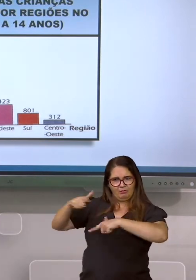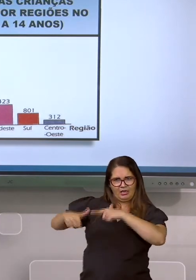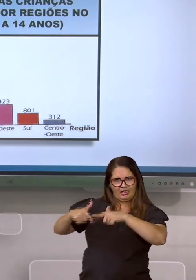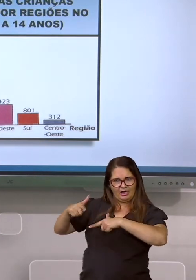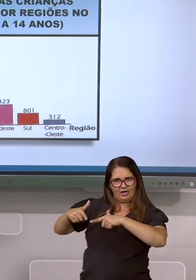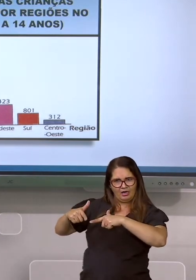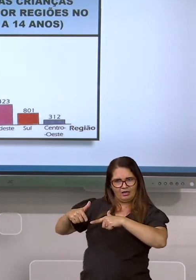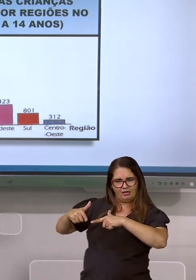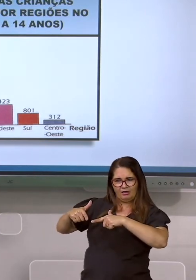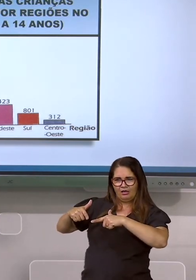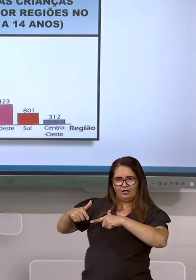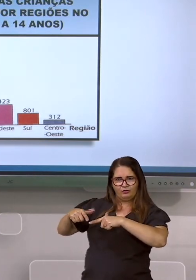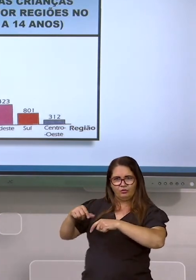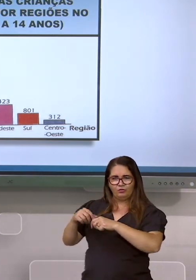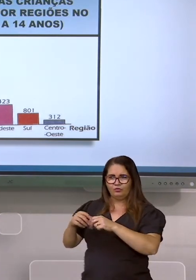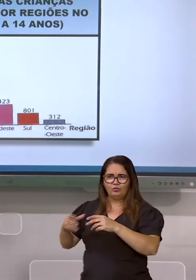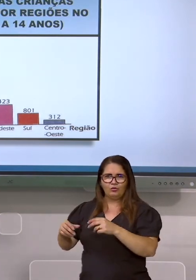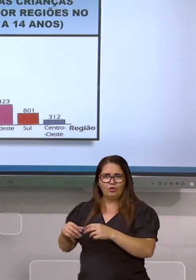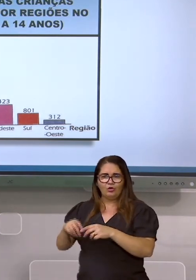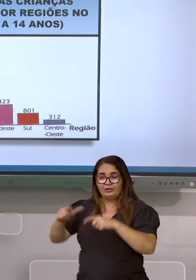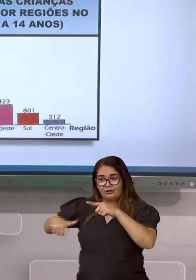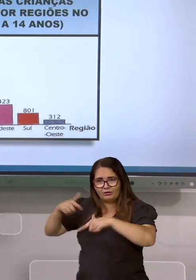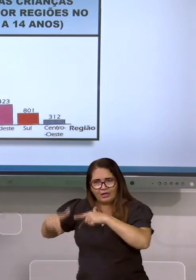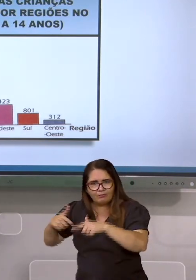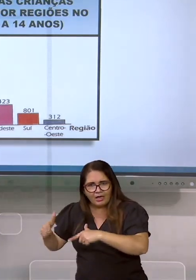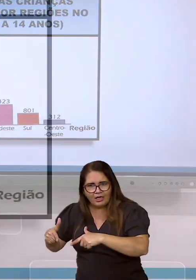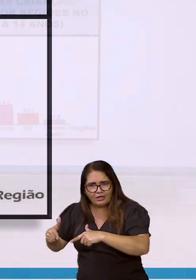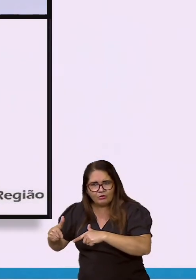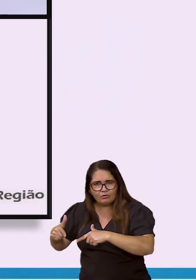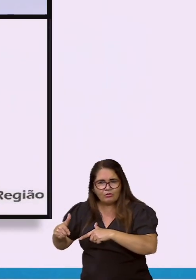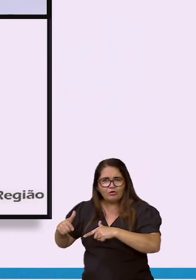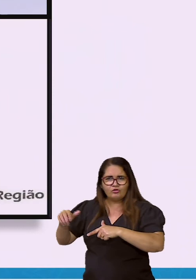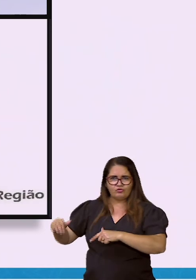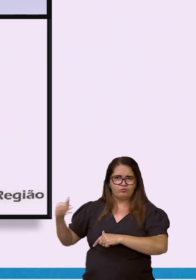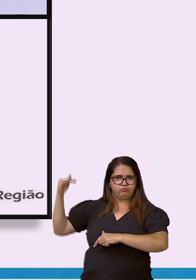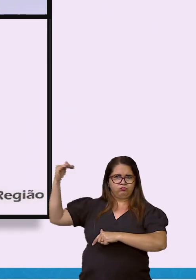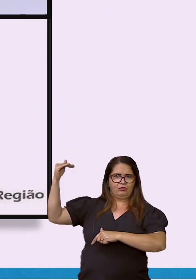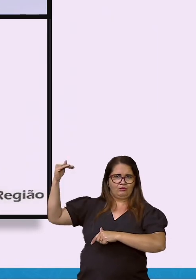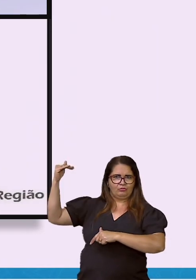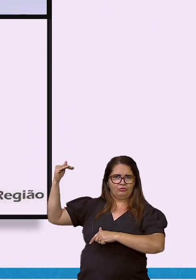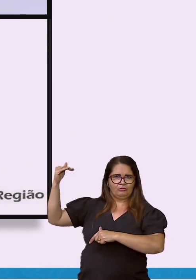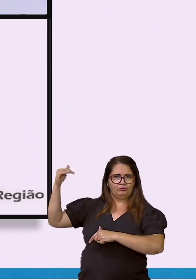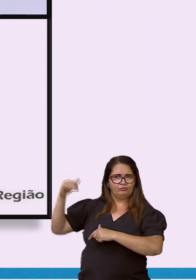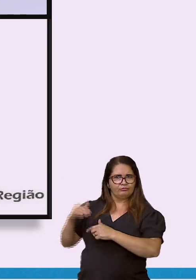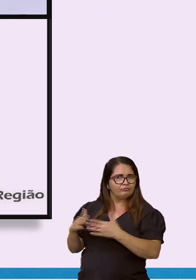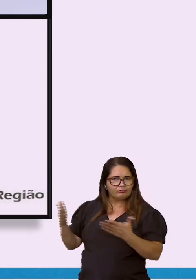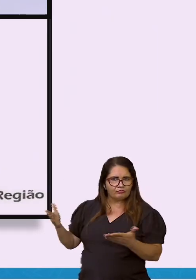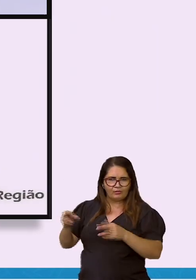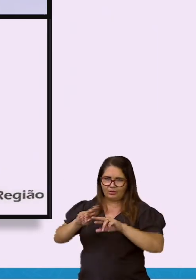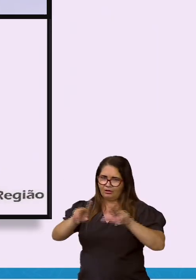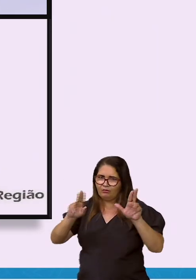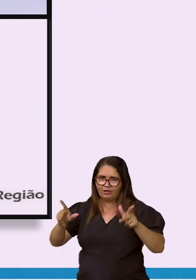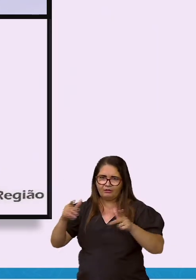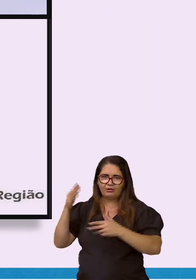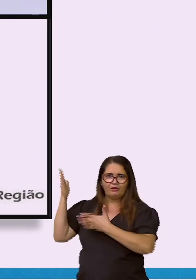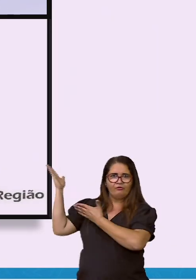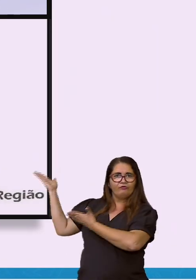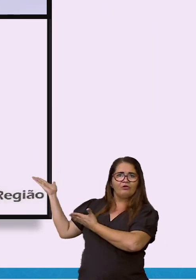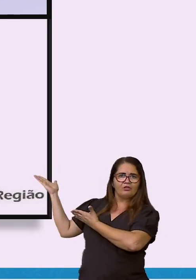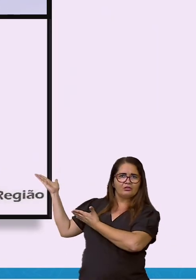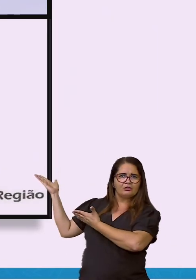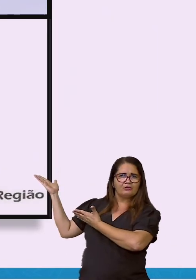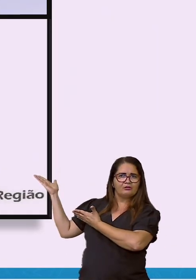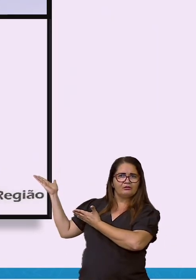regiões. Nós percebemos que no Nordeste tem o